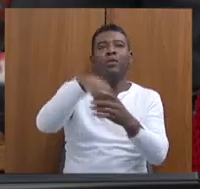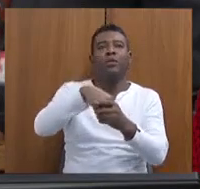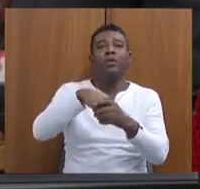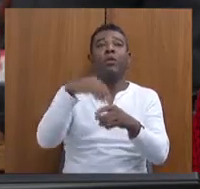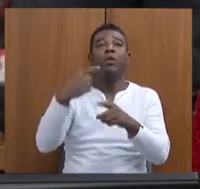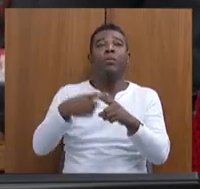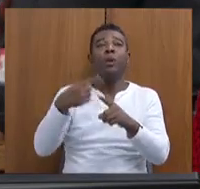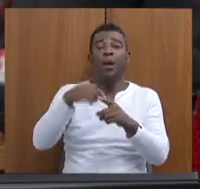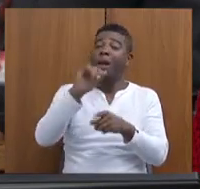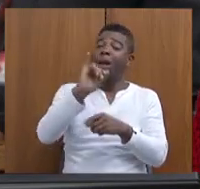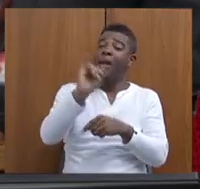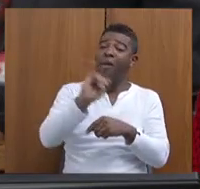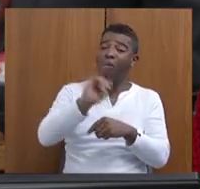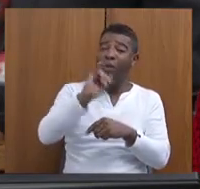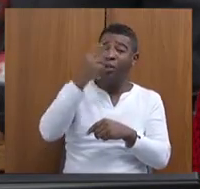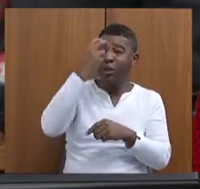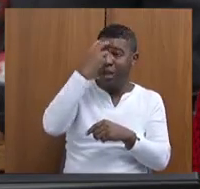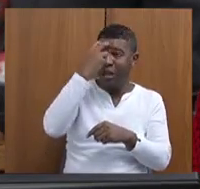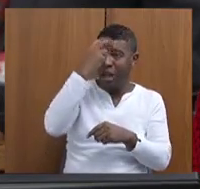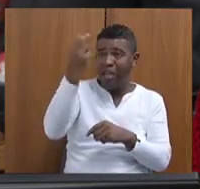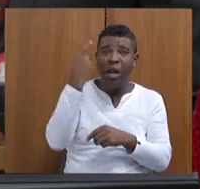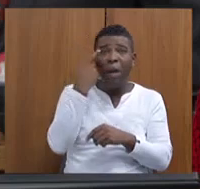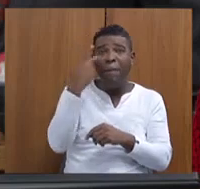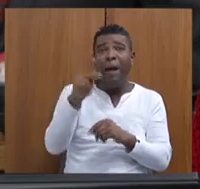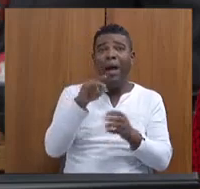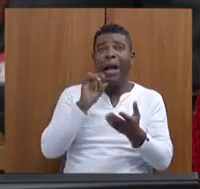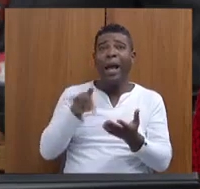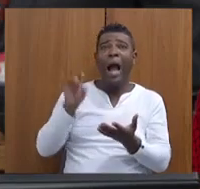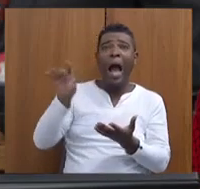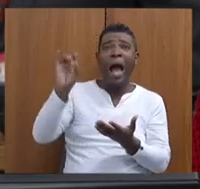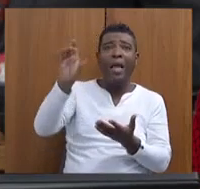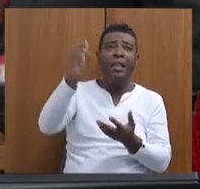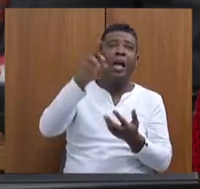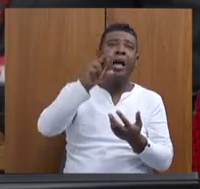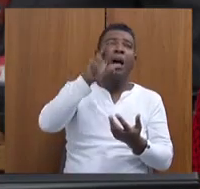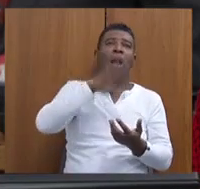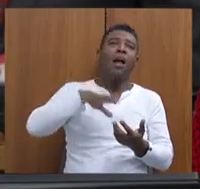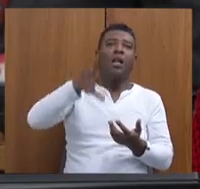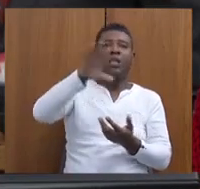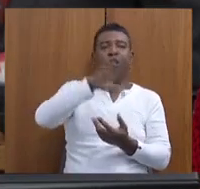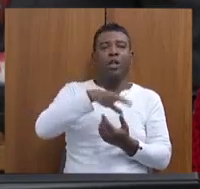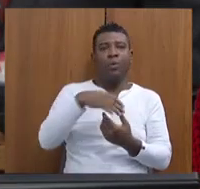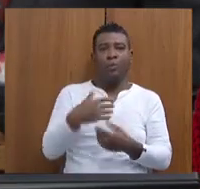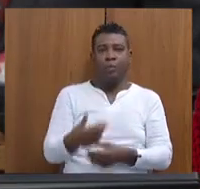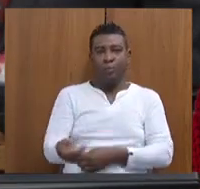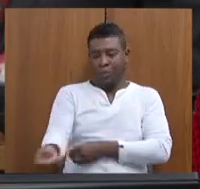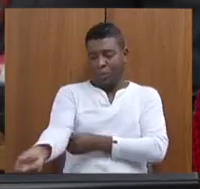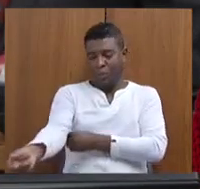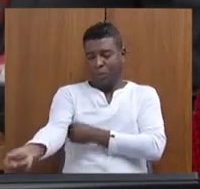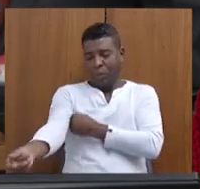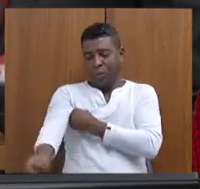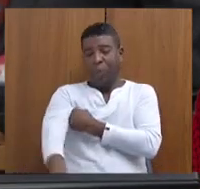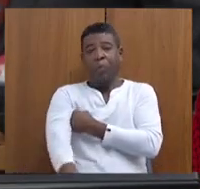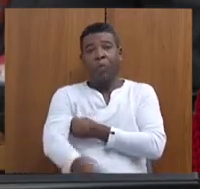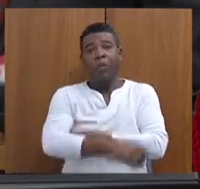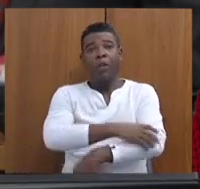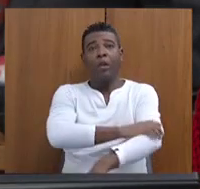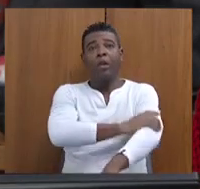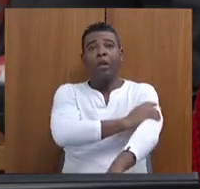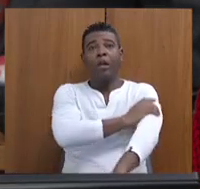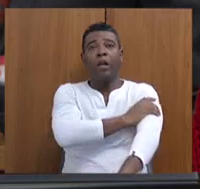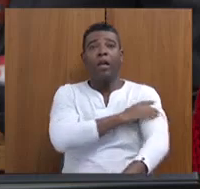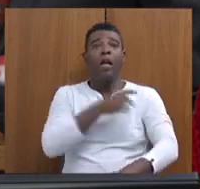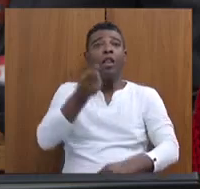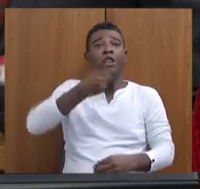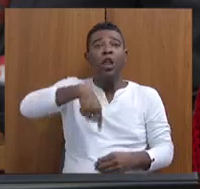inteligente para cada região nós temos situações que realmente nós temos que estudar cada condição cada questão